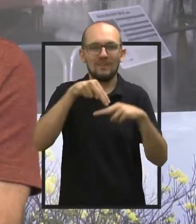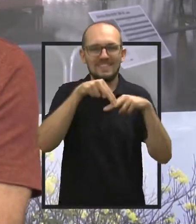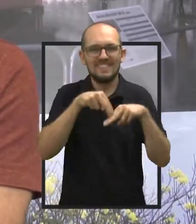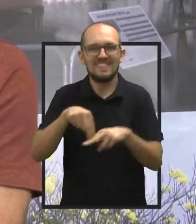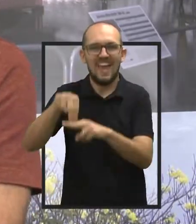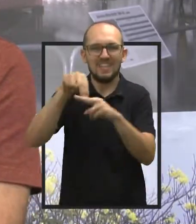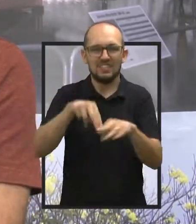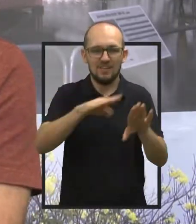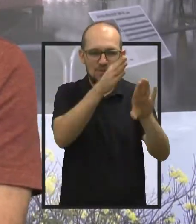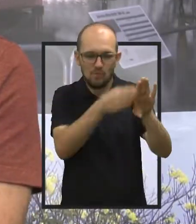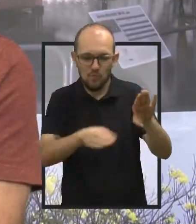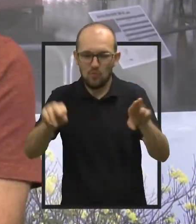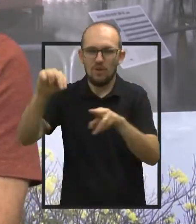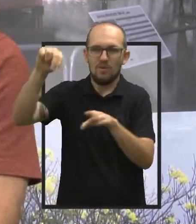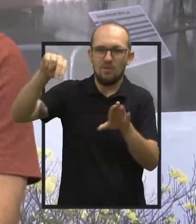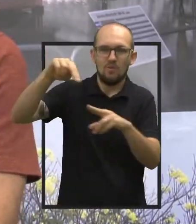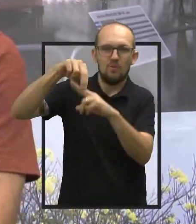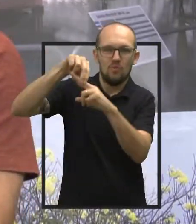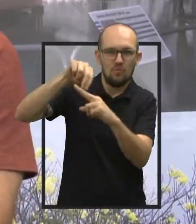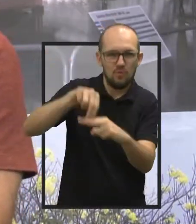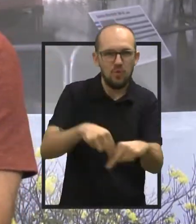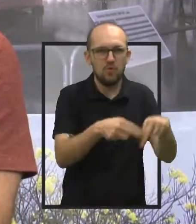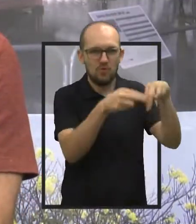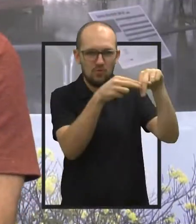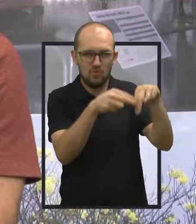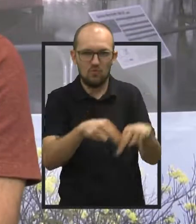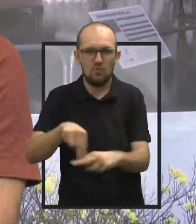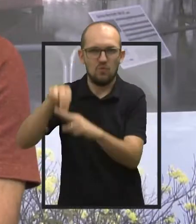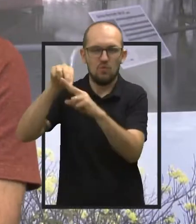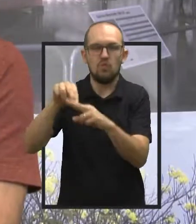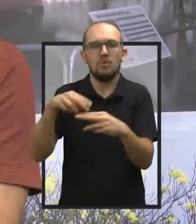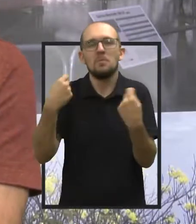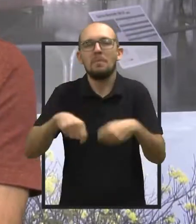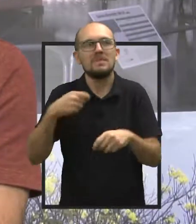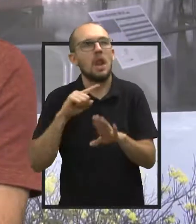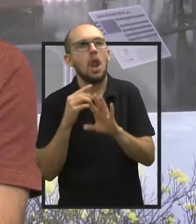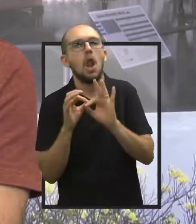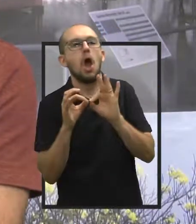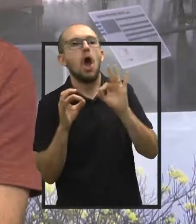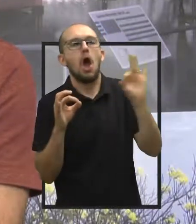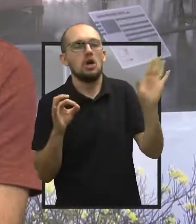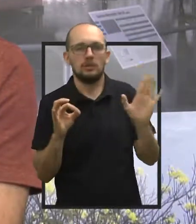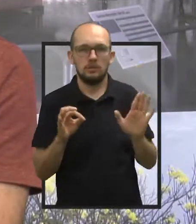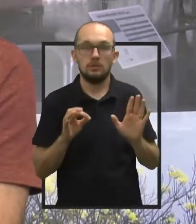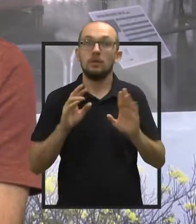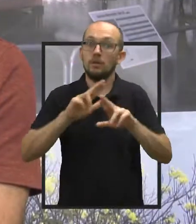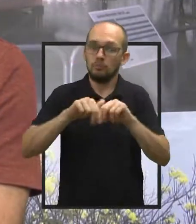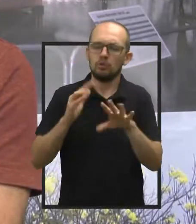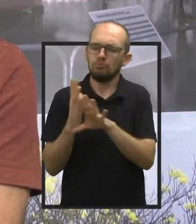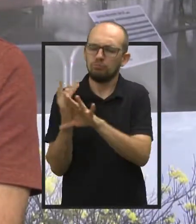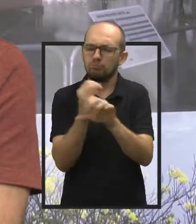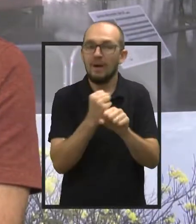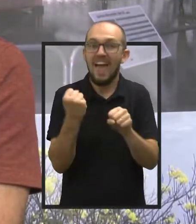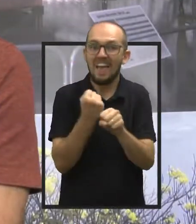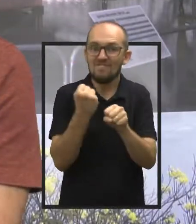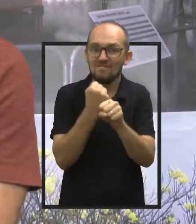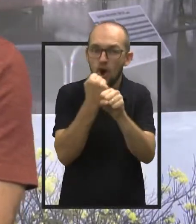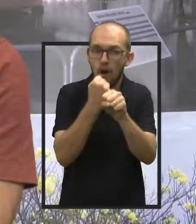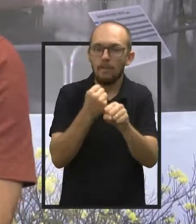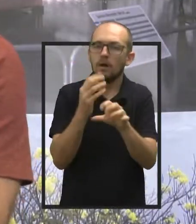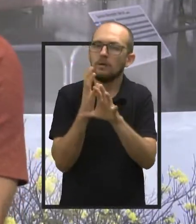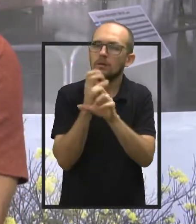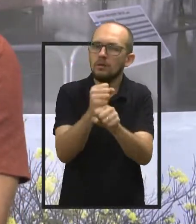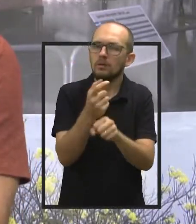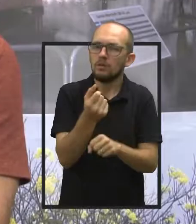Então toda essa reforma fica em torno de 200 mil reais. Então já está destinado para o ano que vem, para aquele local, 200 mil reais